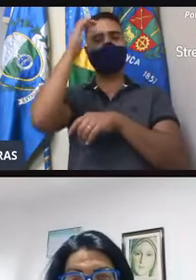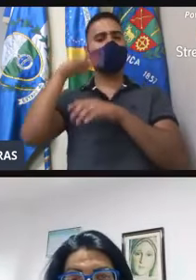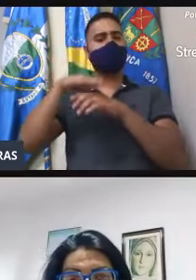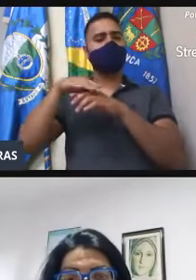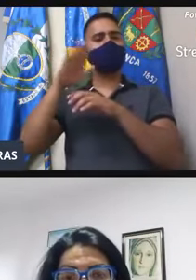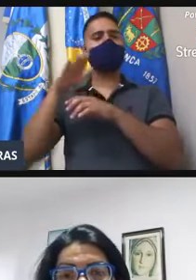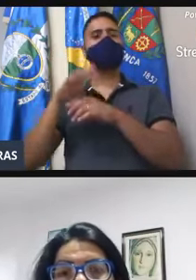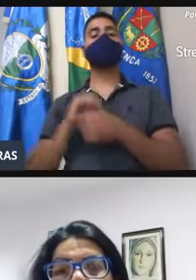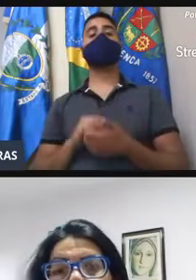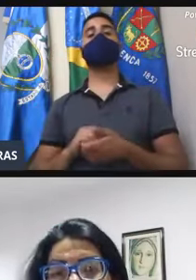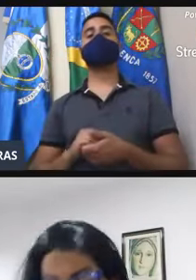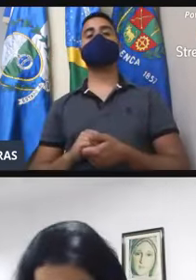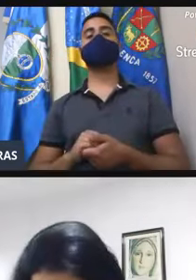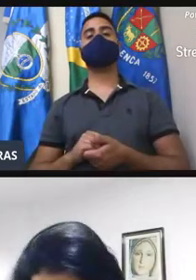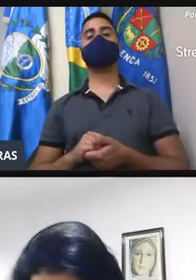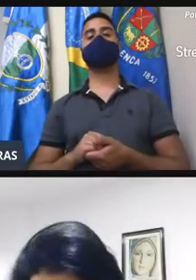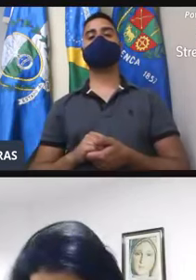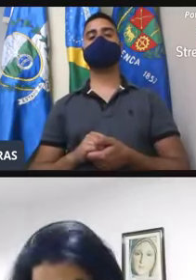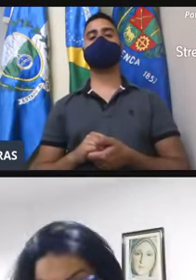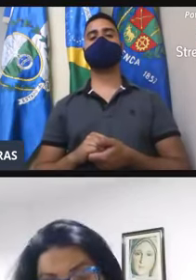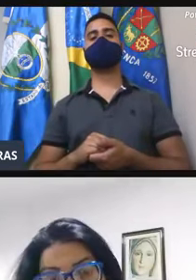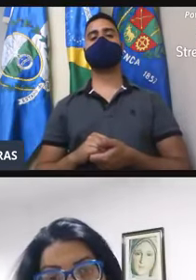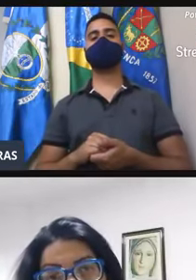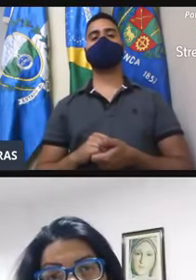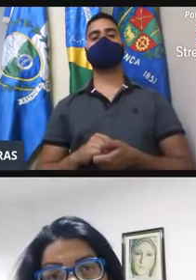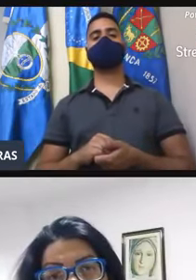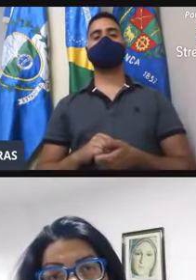qualquer coisa até que a gente encontre, se Deus quiser,